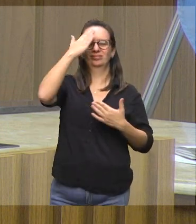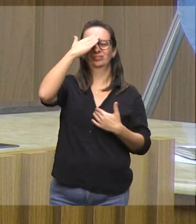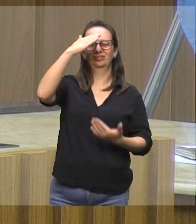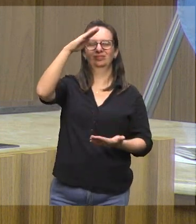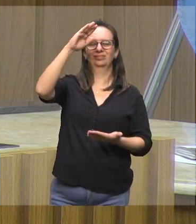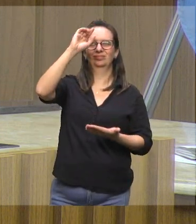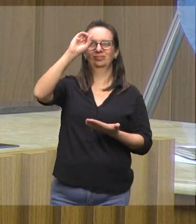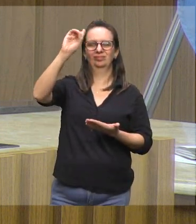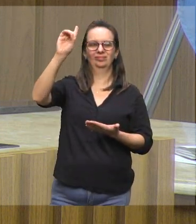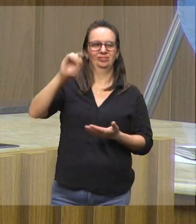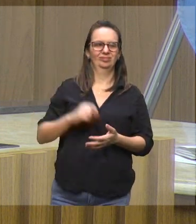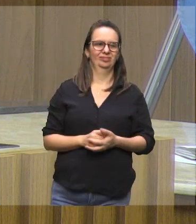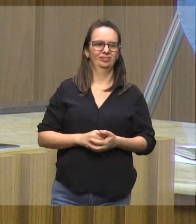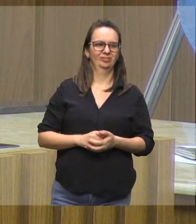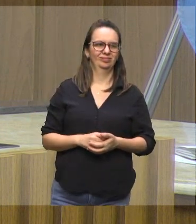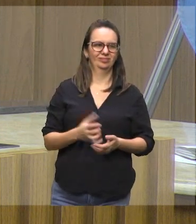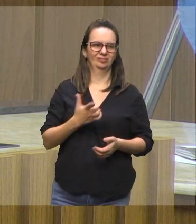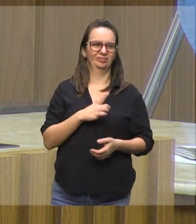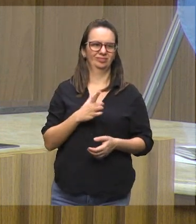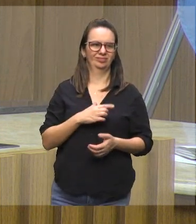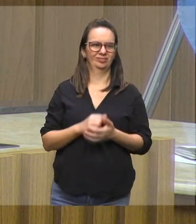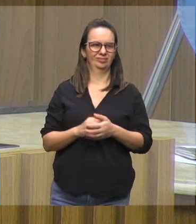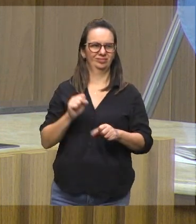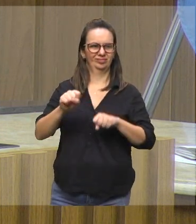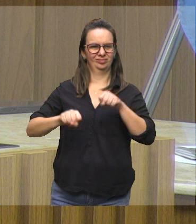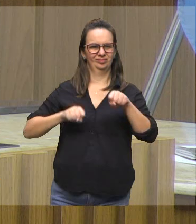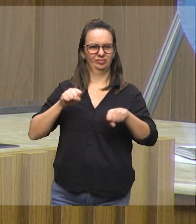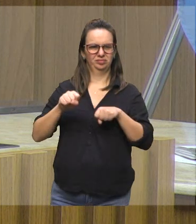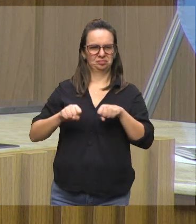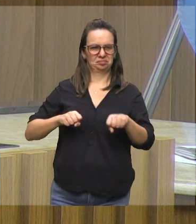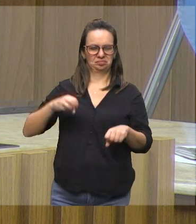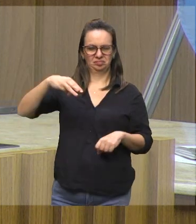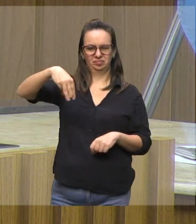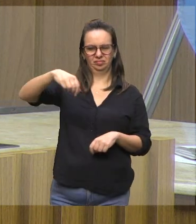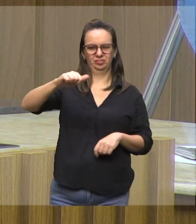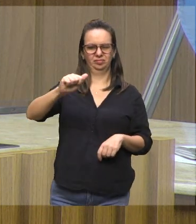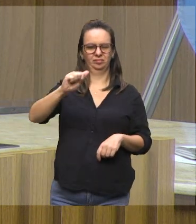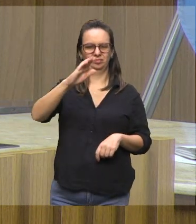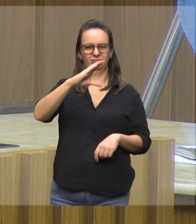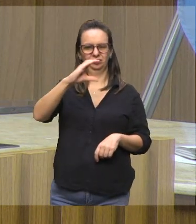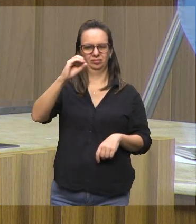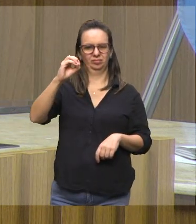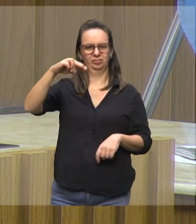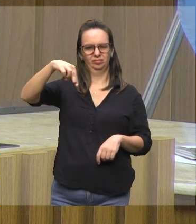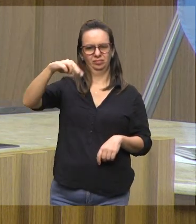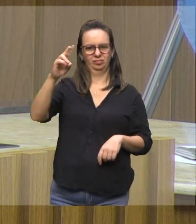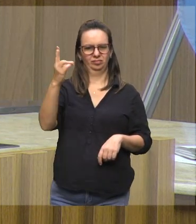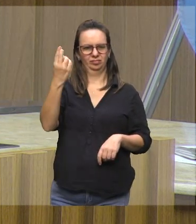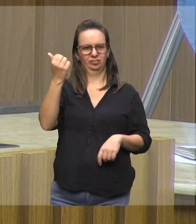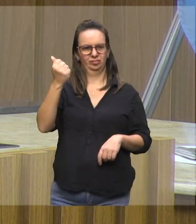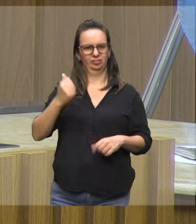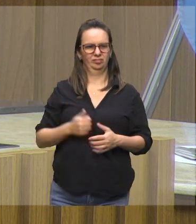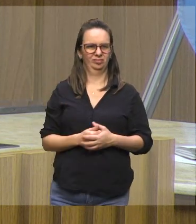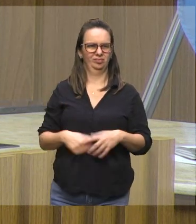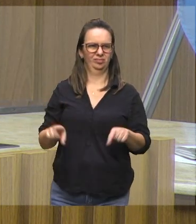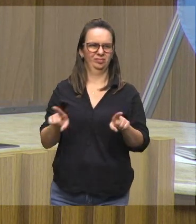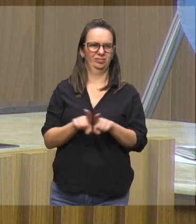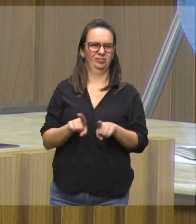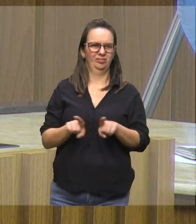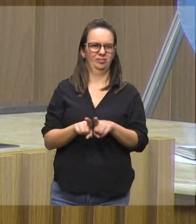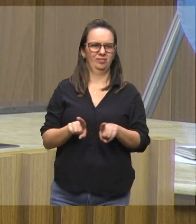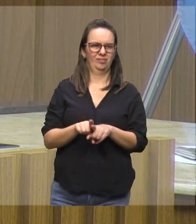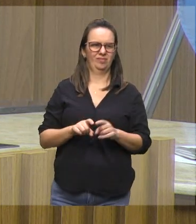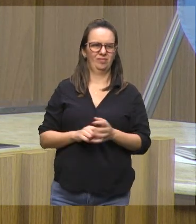Assis uma marcha da maconha ou algo semelhante. Né? E assim, a gente vai aí